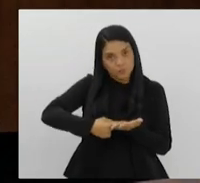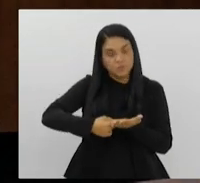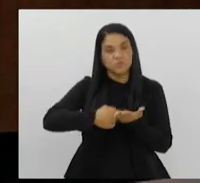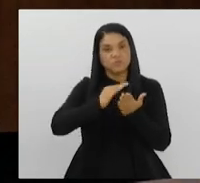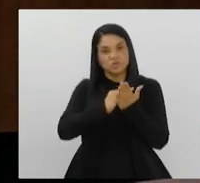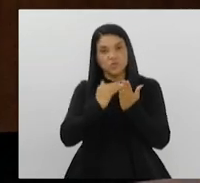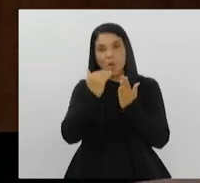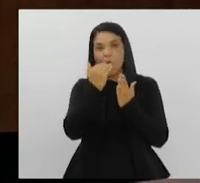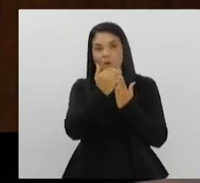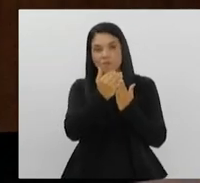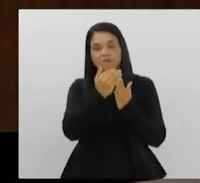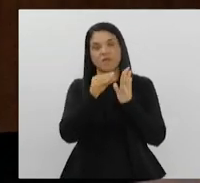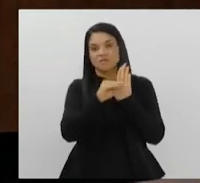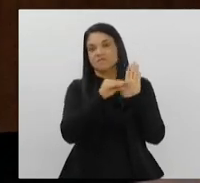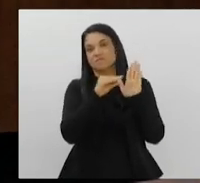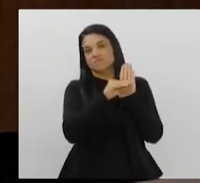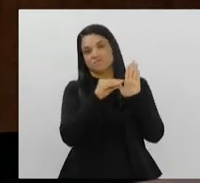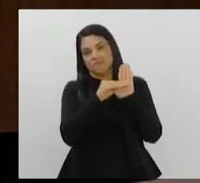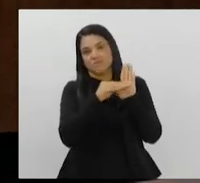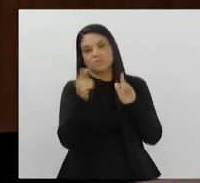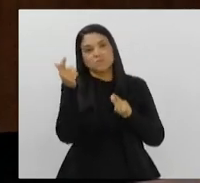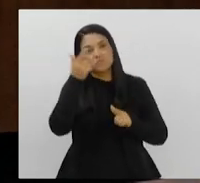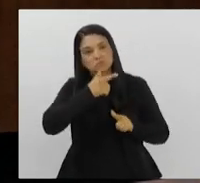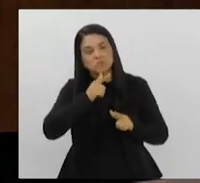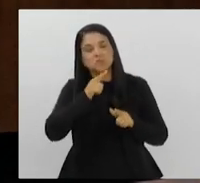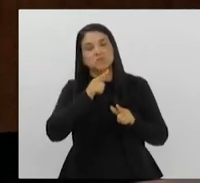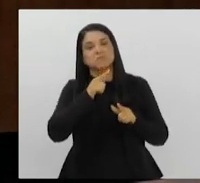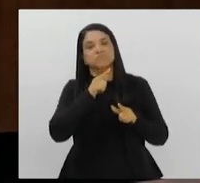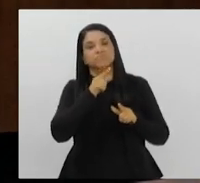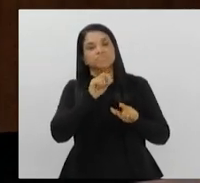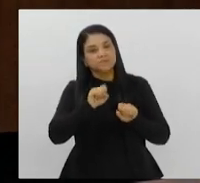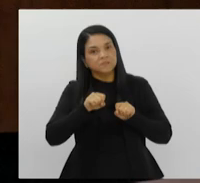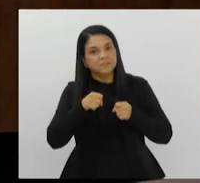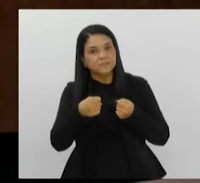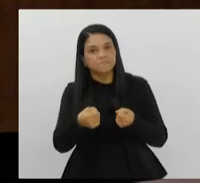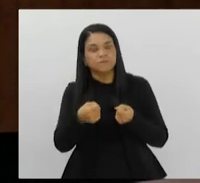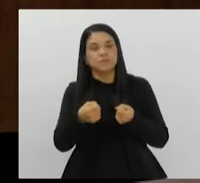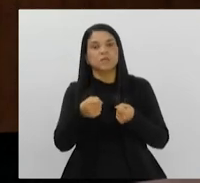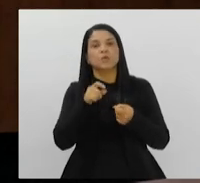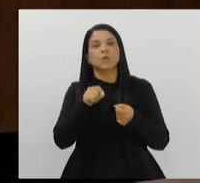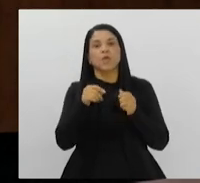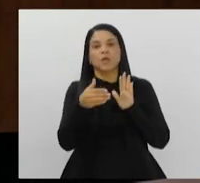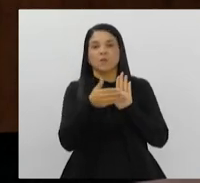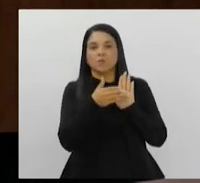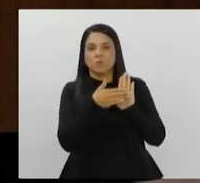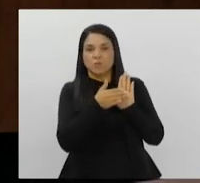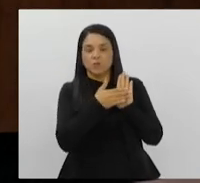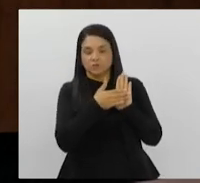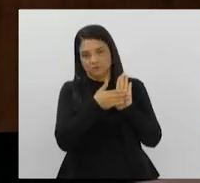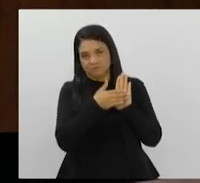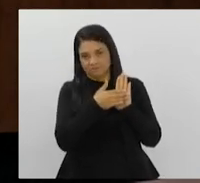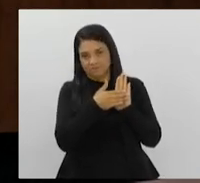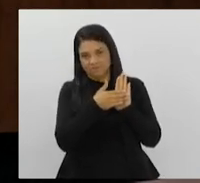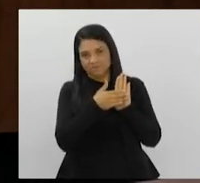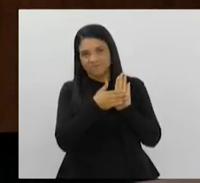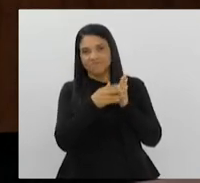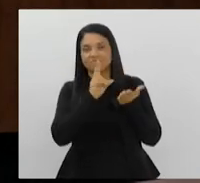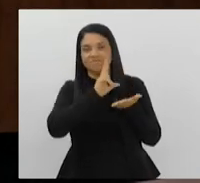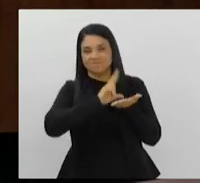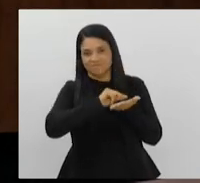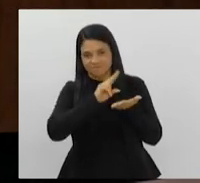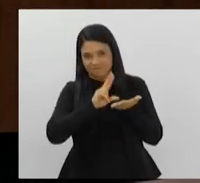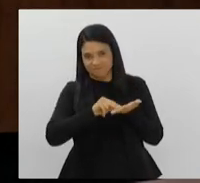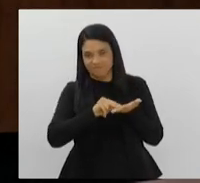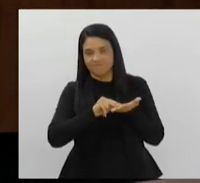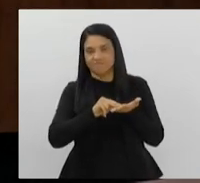aumentar ainda mais essas emendas para que a gente possa fazer jus àquilo que nós estamos propondo e a defesa incondicional daquelas pautas que